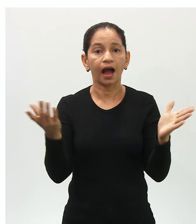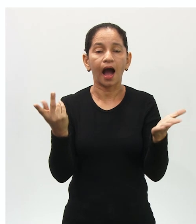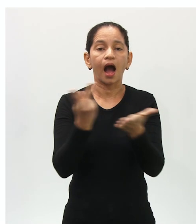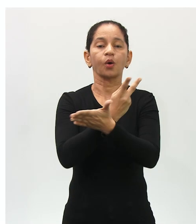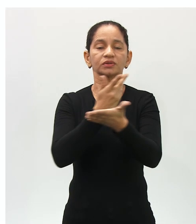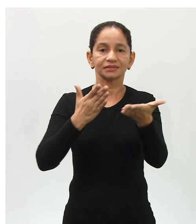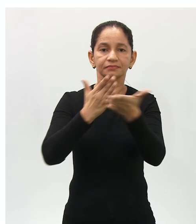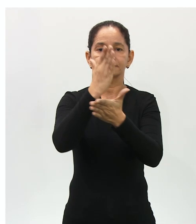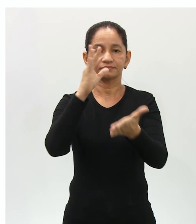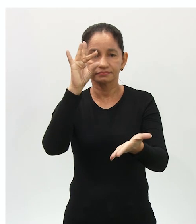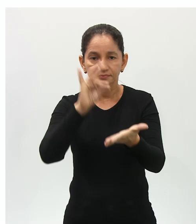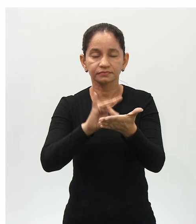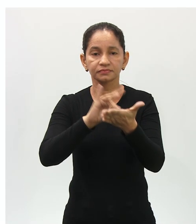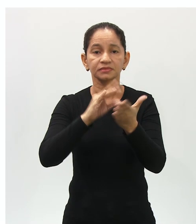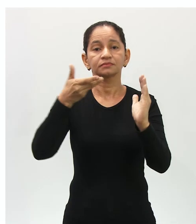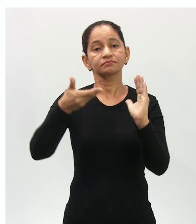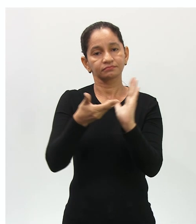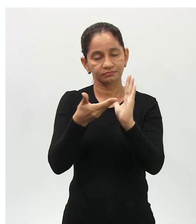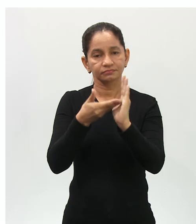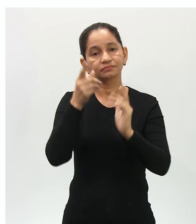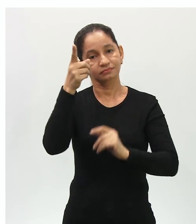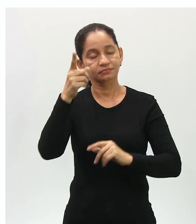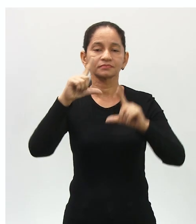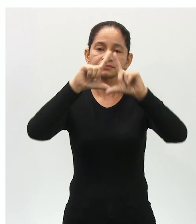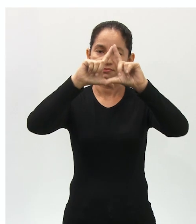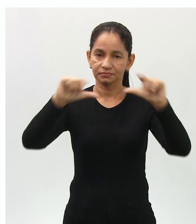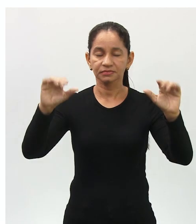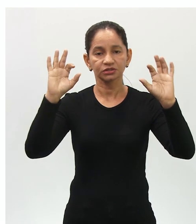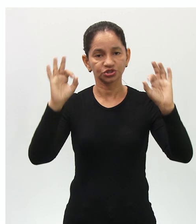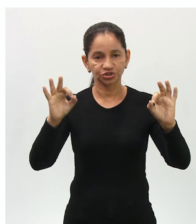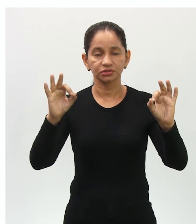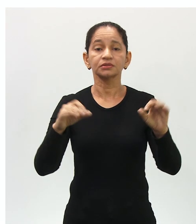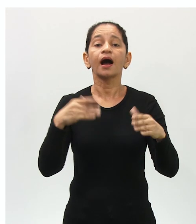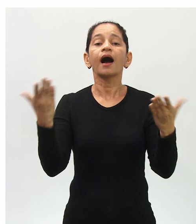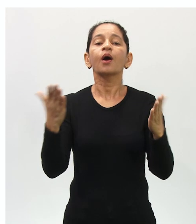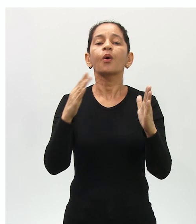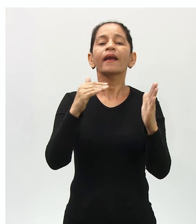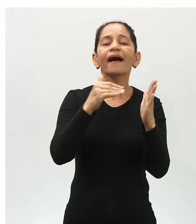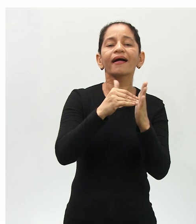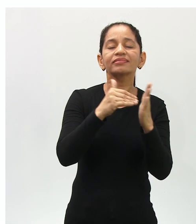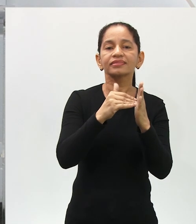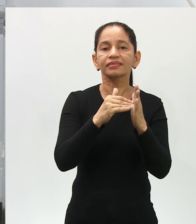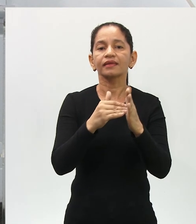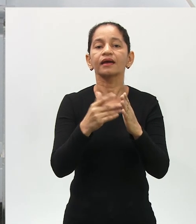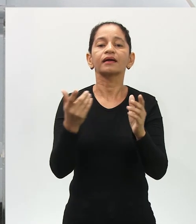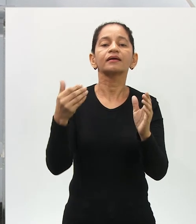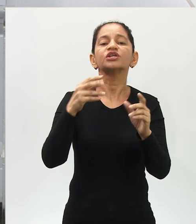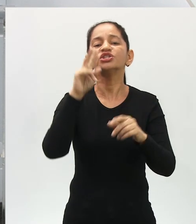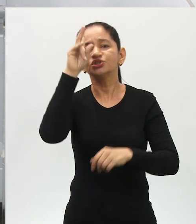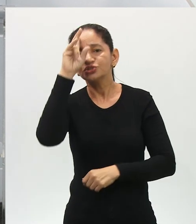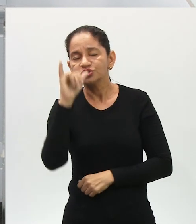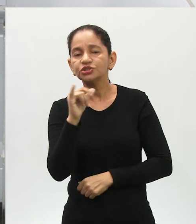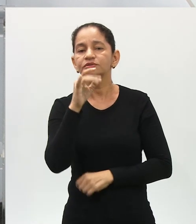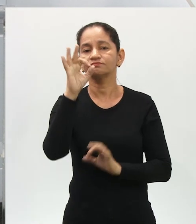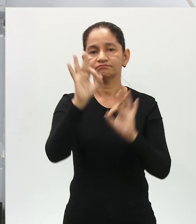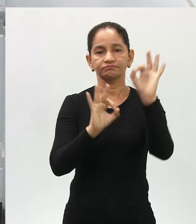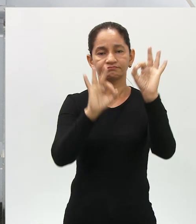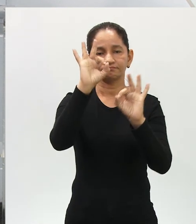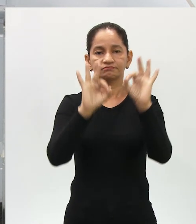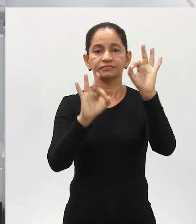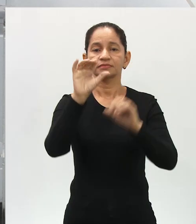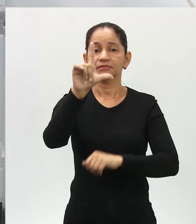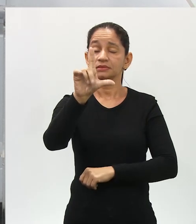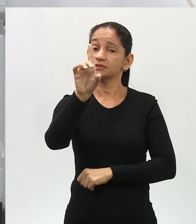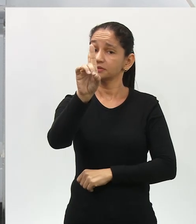aí de aprovação pelo Congresso Nacional. Falando então um pouquinho agora das vigências, né, a Lei Orçamentária Anual e